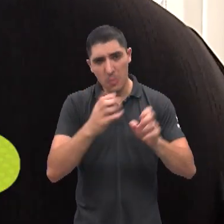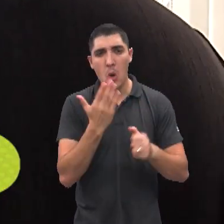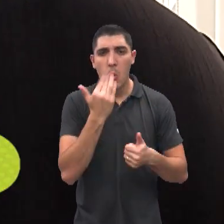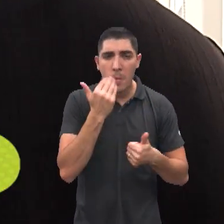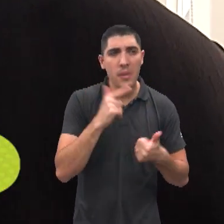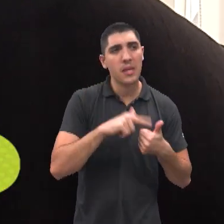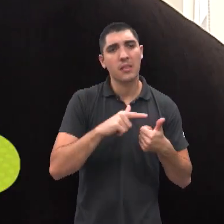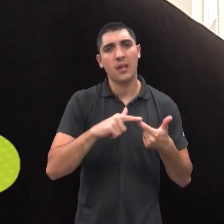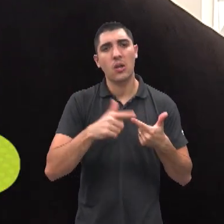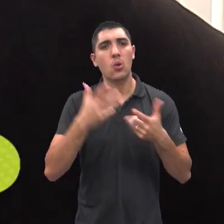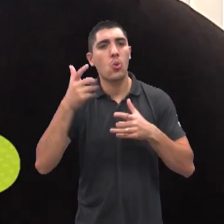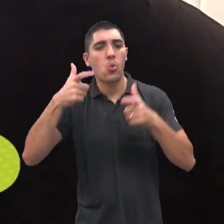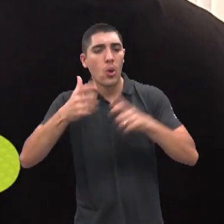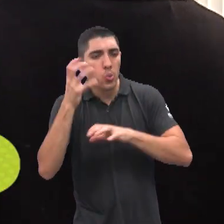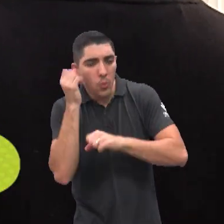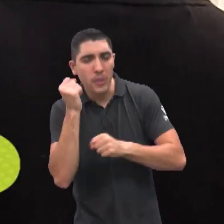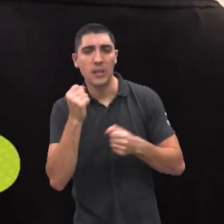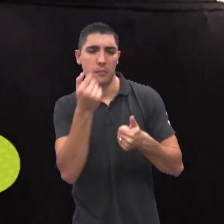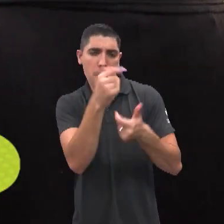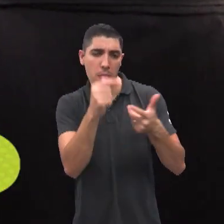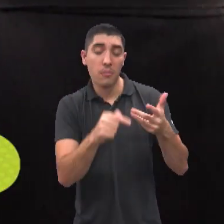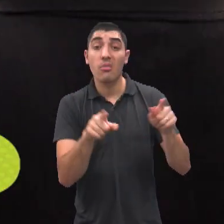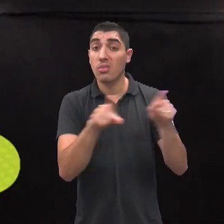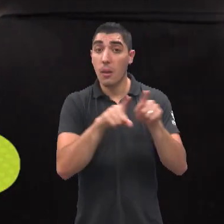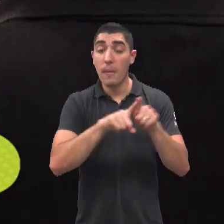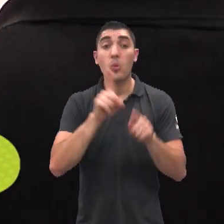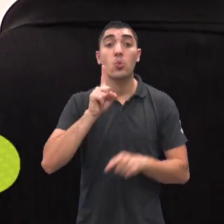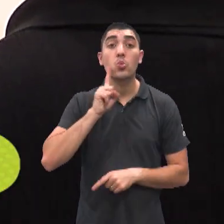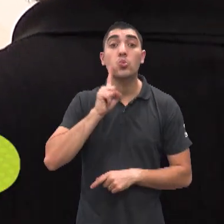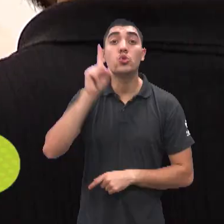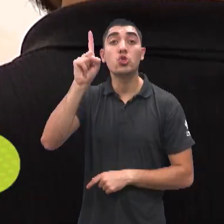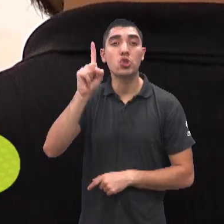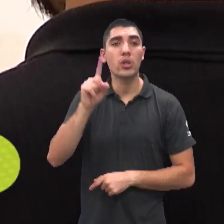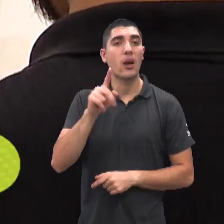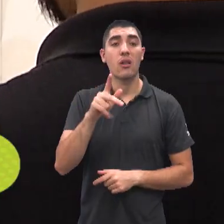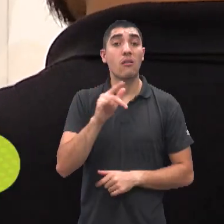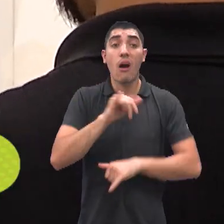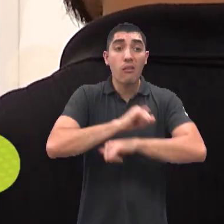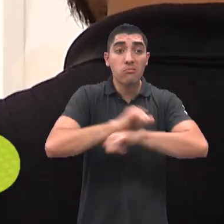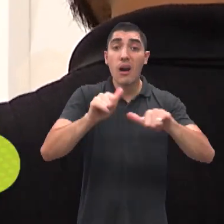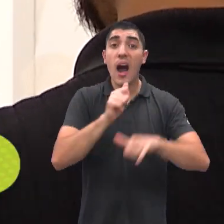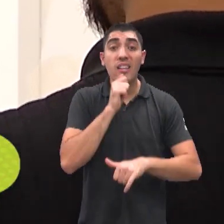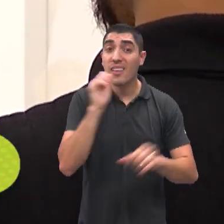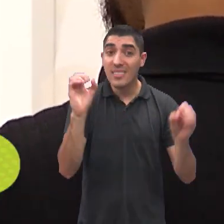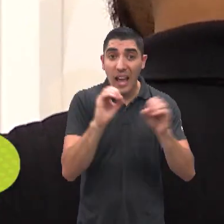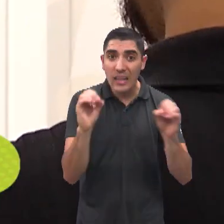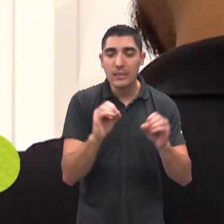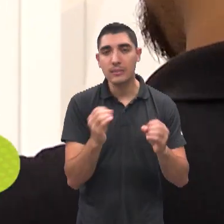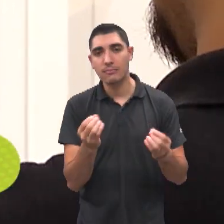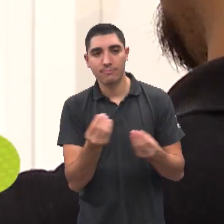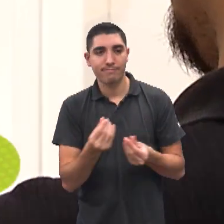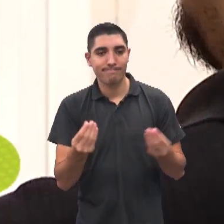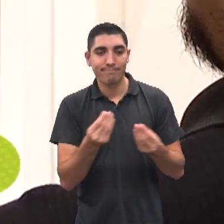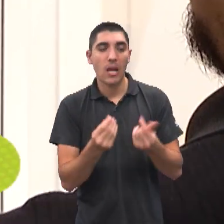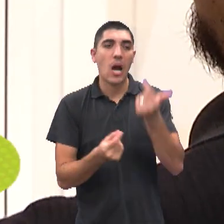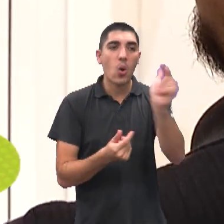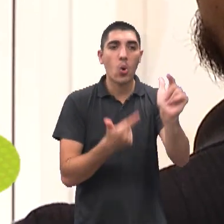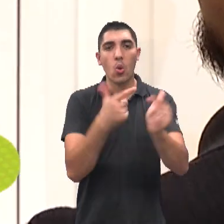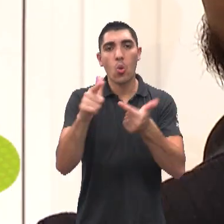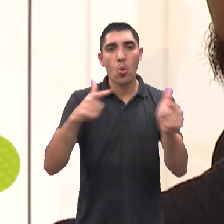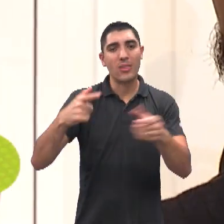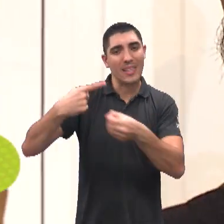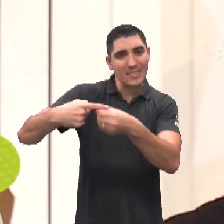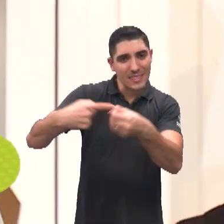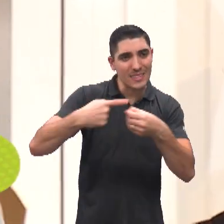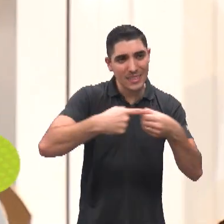nem a data que foi designada para os jogos, que é de 1 a 13, nem isso iria acontecer. E aí acaba que fica ruim para os outros municípios, que já têm